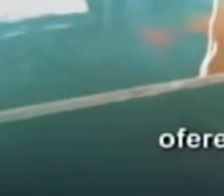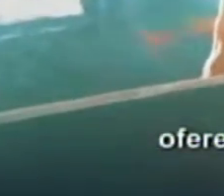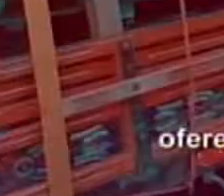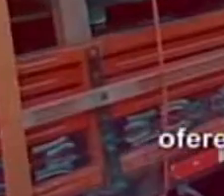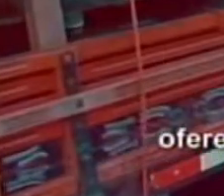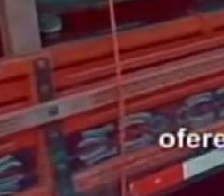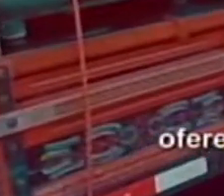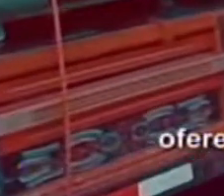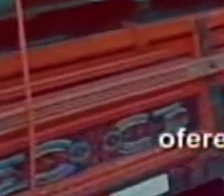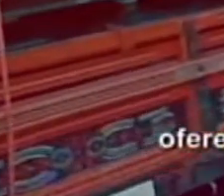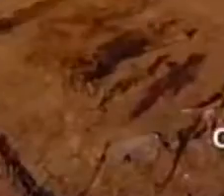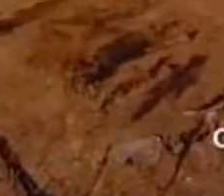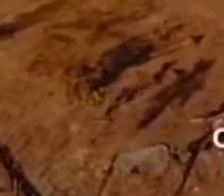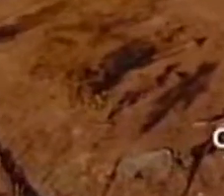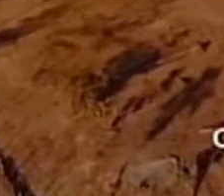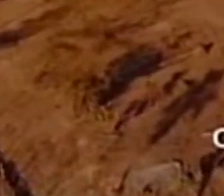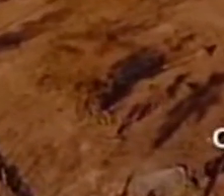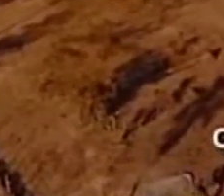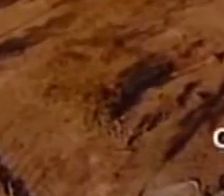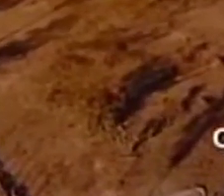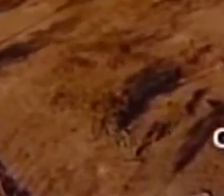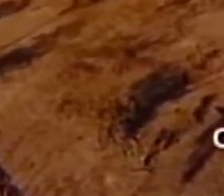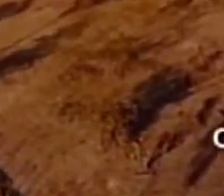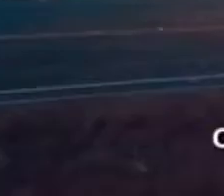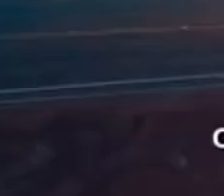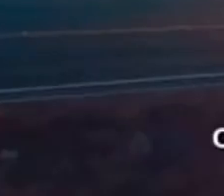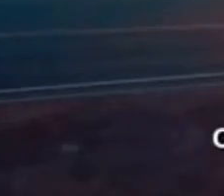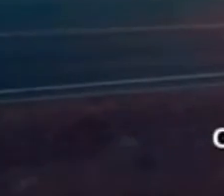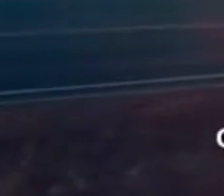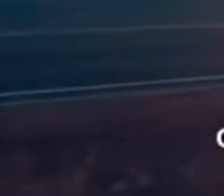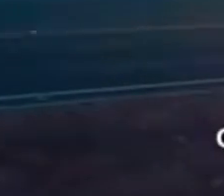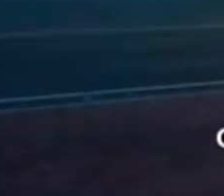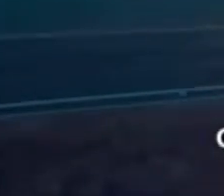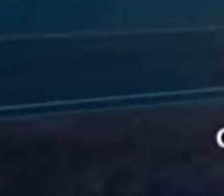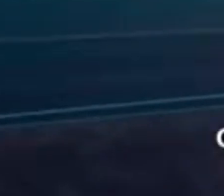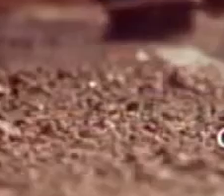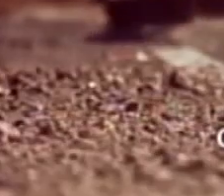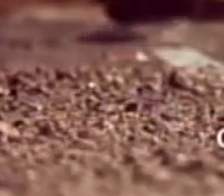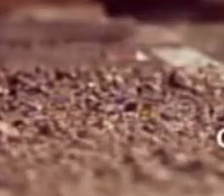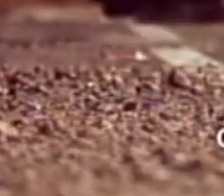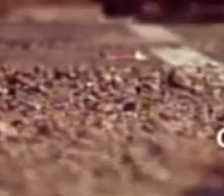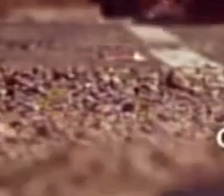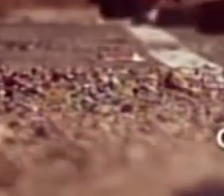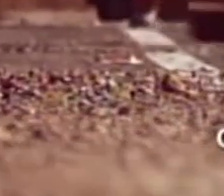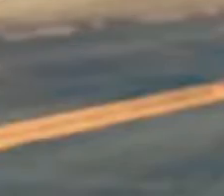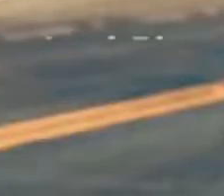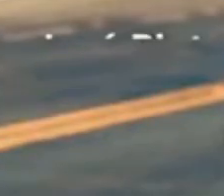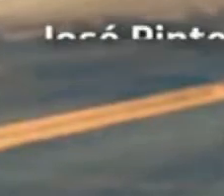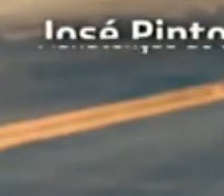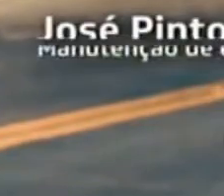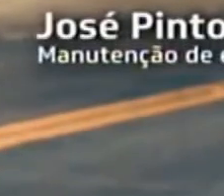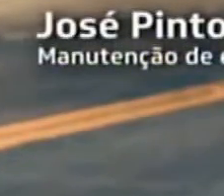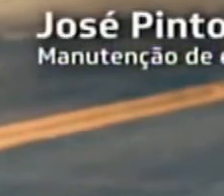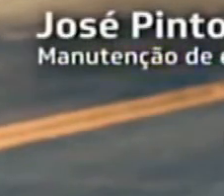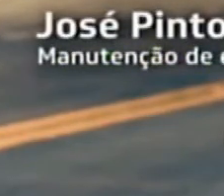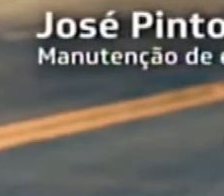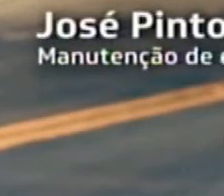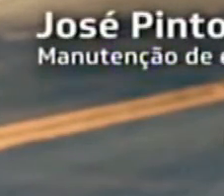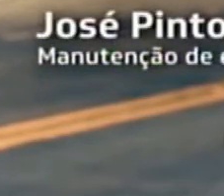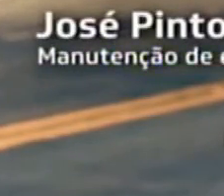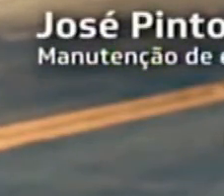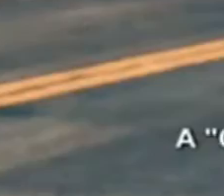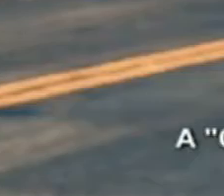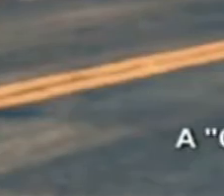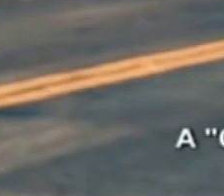e criam novas oportunidades. O desgaste para você ir para Sobral era enorme, gastava 2 horas. Depois você gasta 1 hora, melhorou a